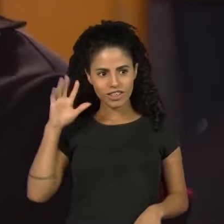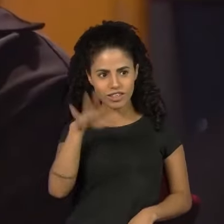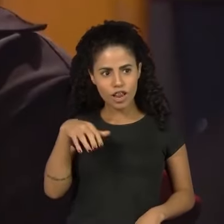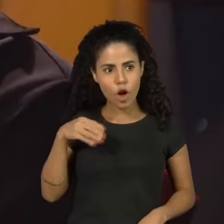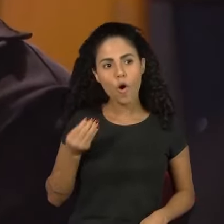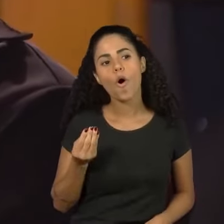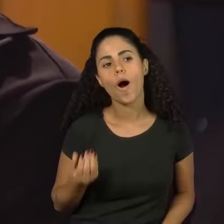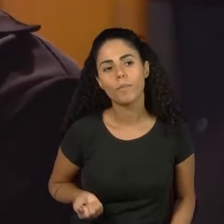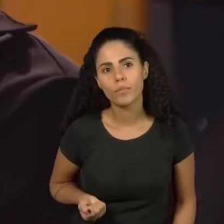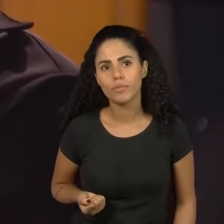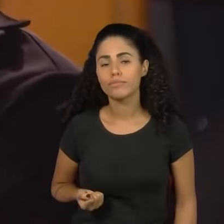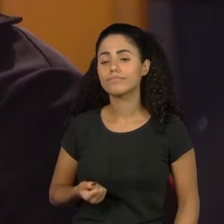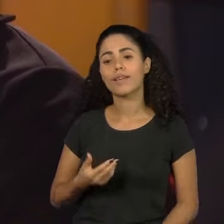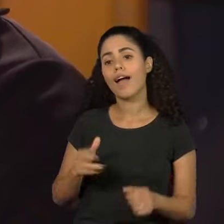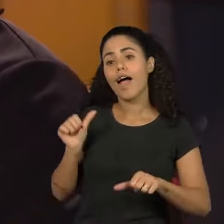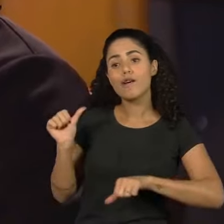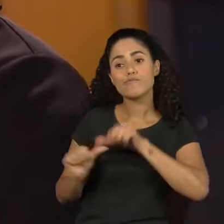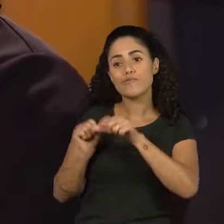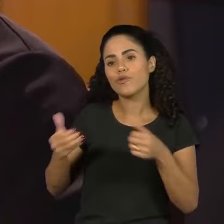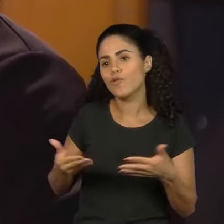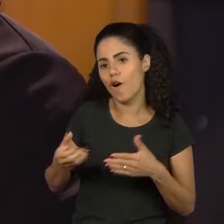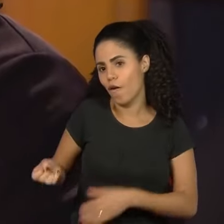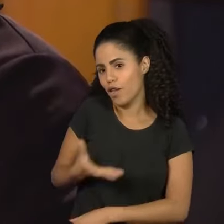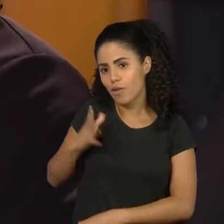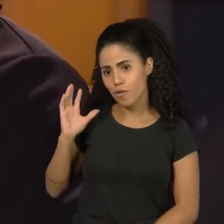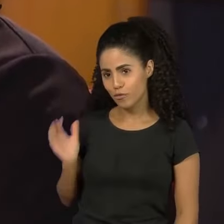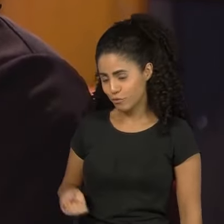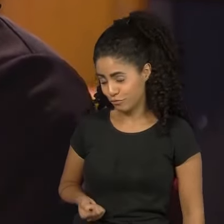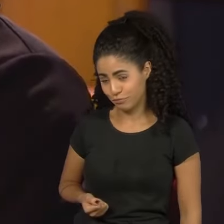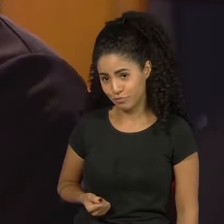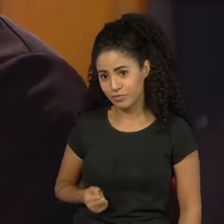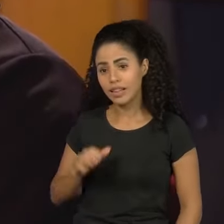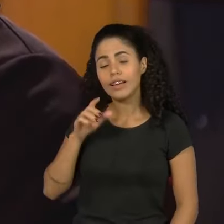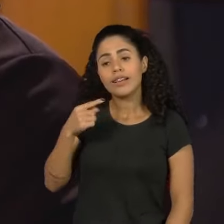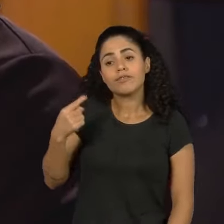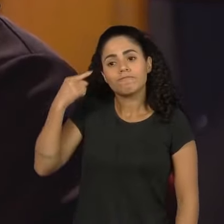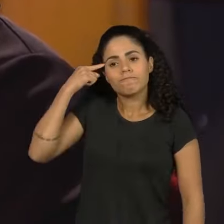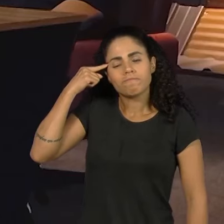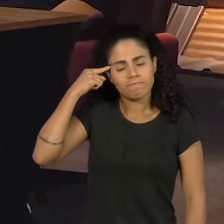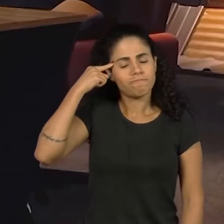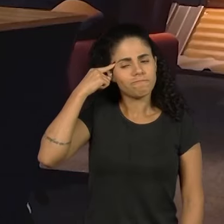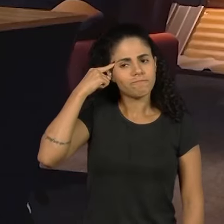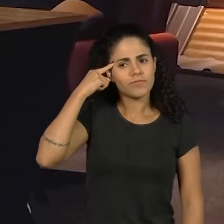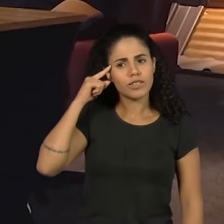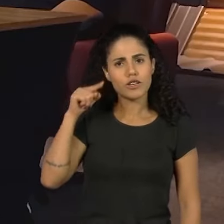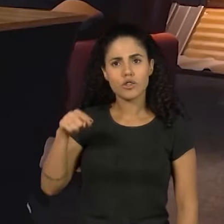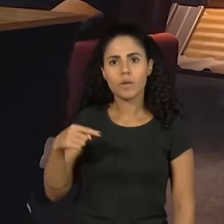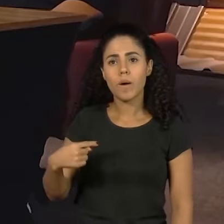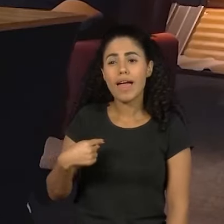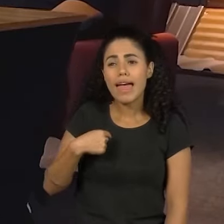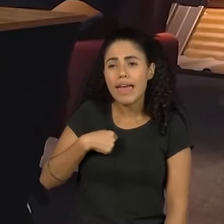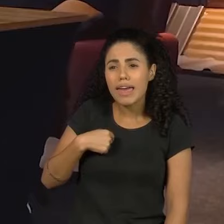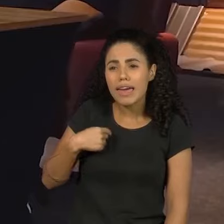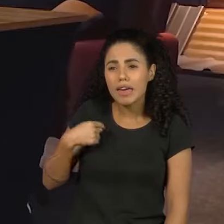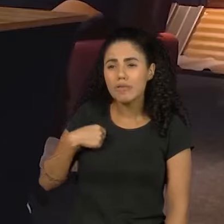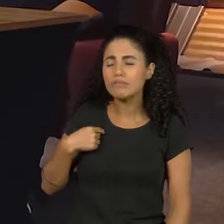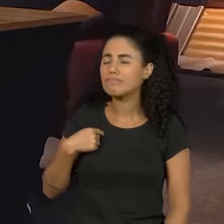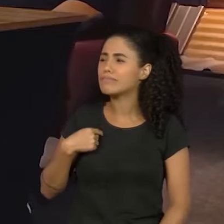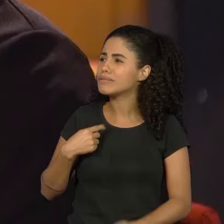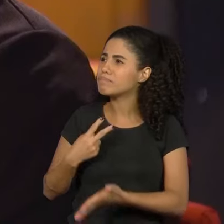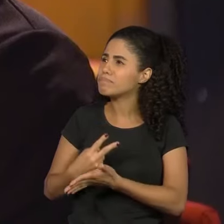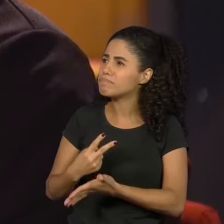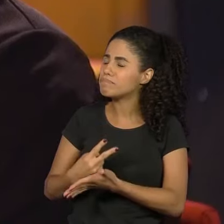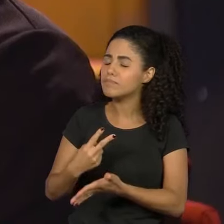Tigrinho é o novo patinho né cara assim eu torço tanto assim PR músicas